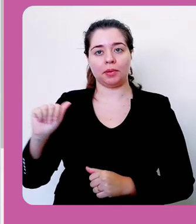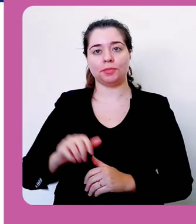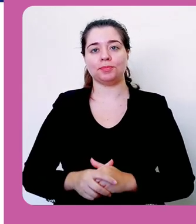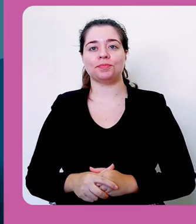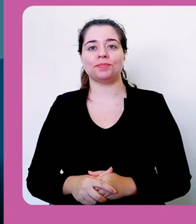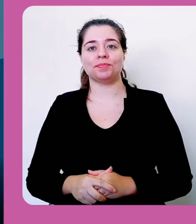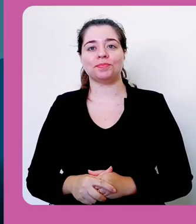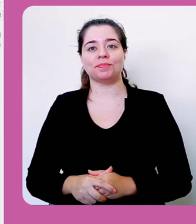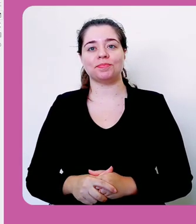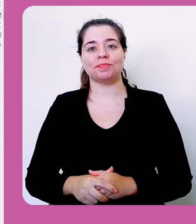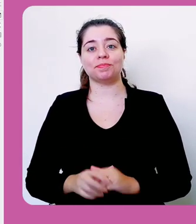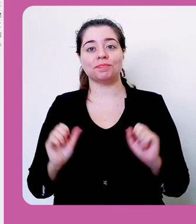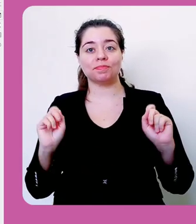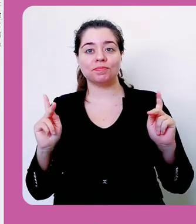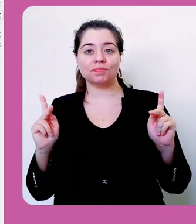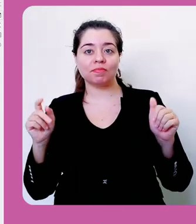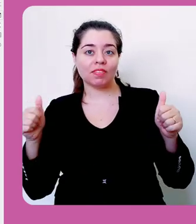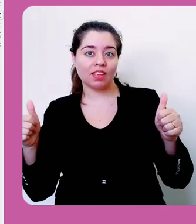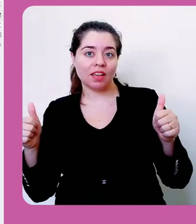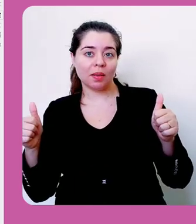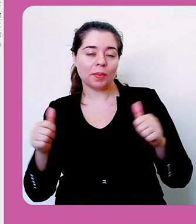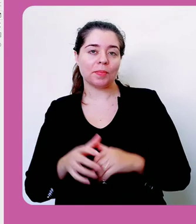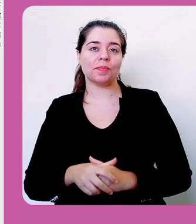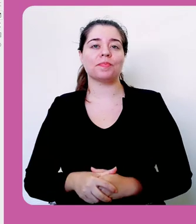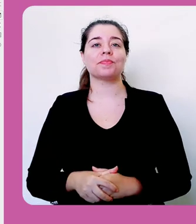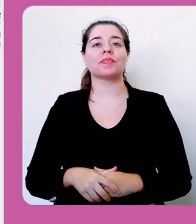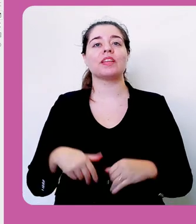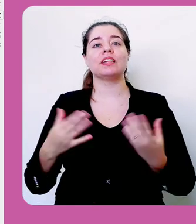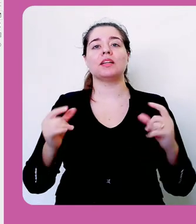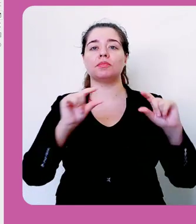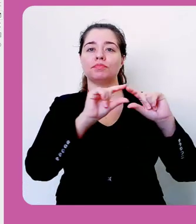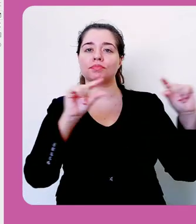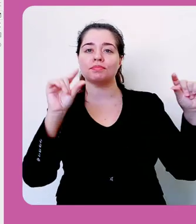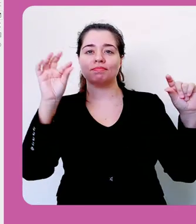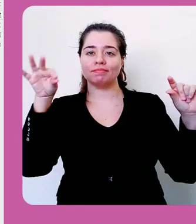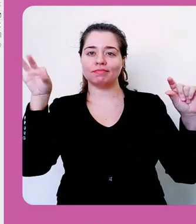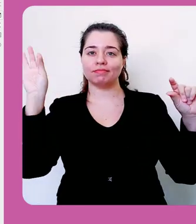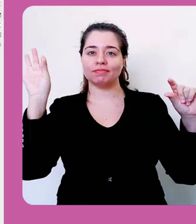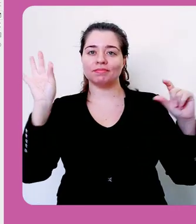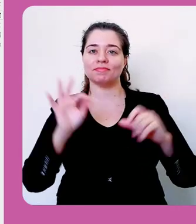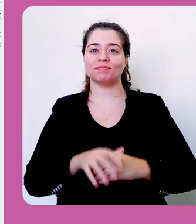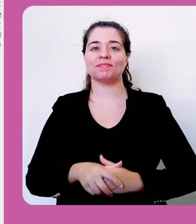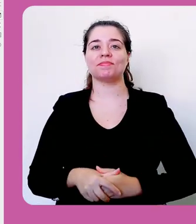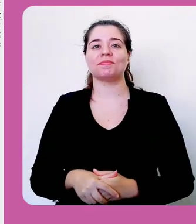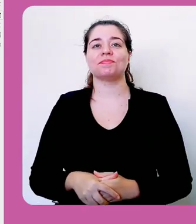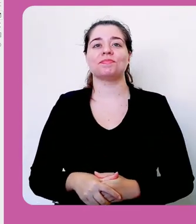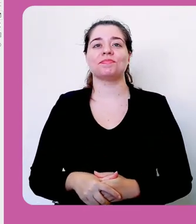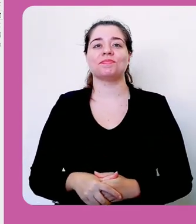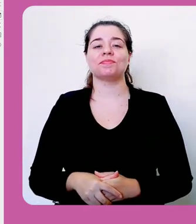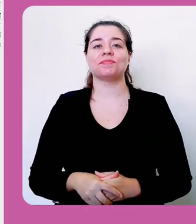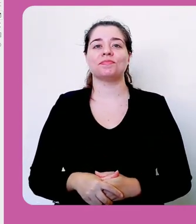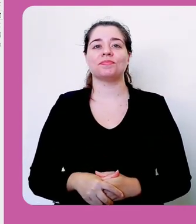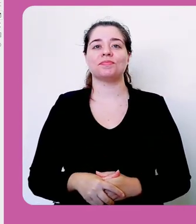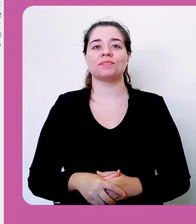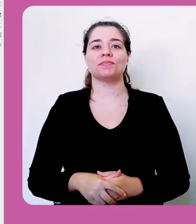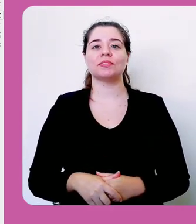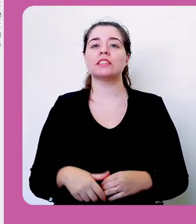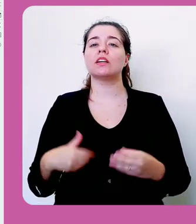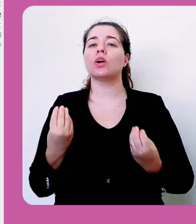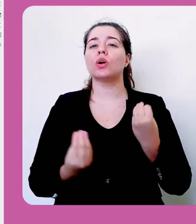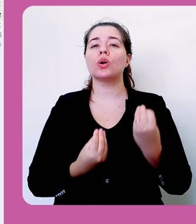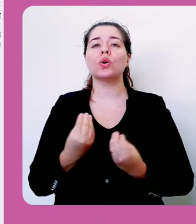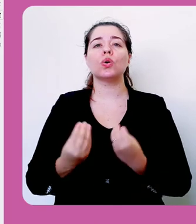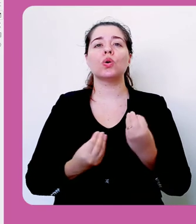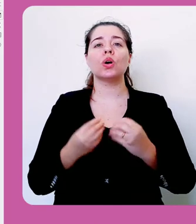Então, avaliação anônima também. Ok. Correção com workflow. Esse é